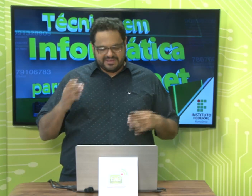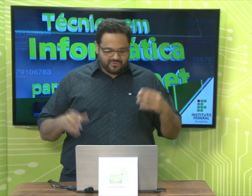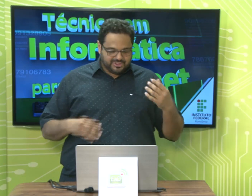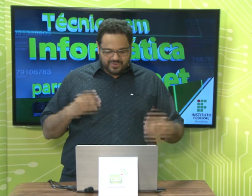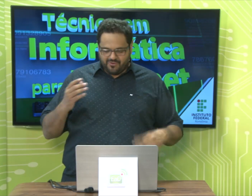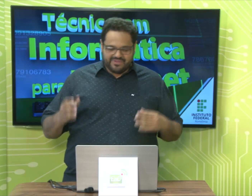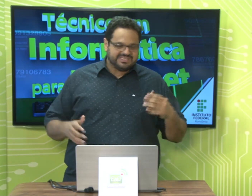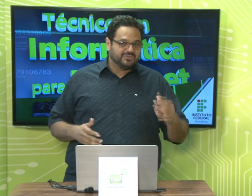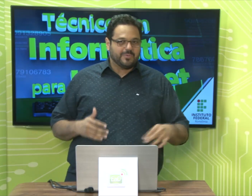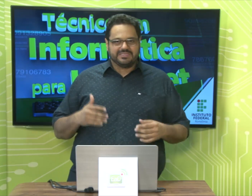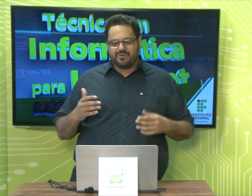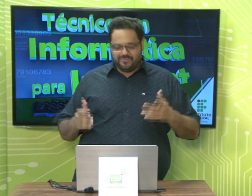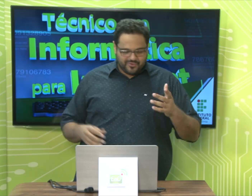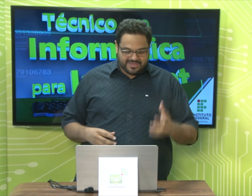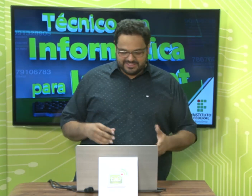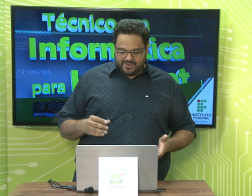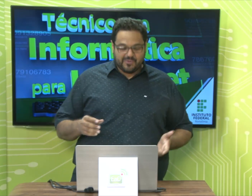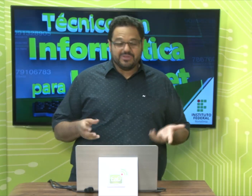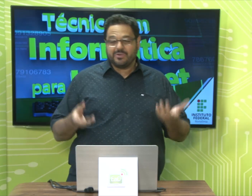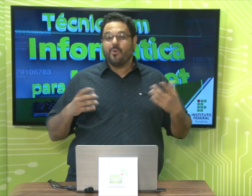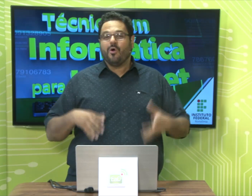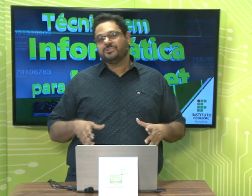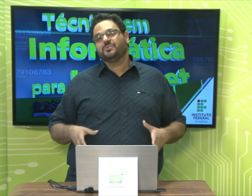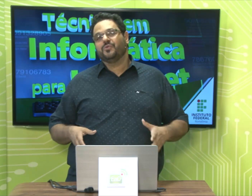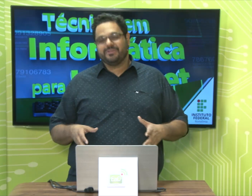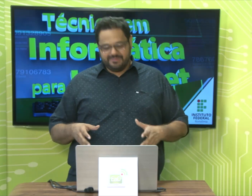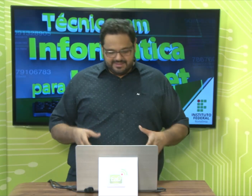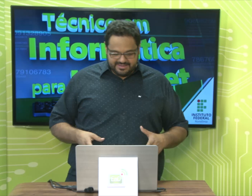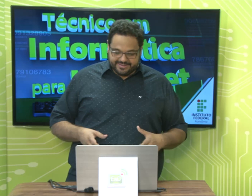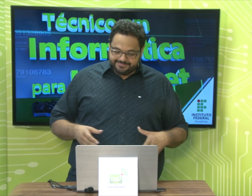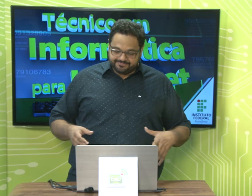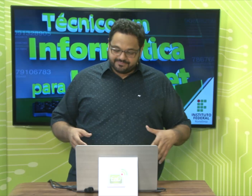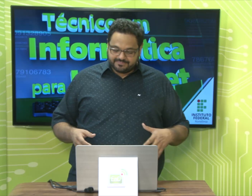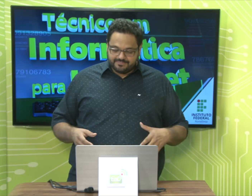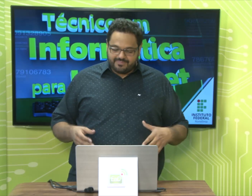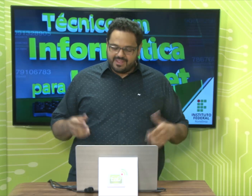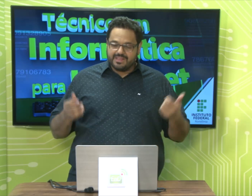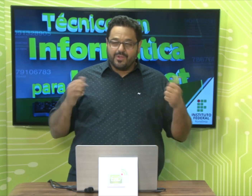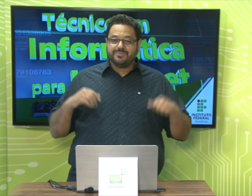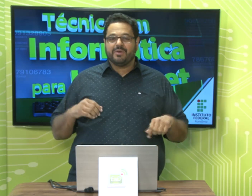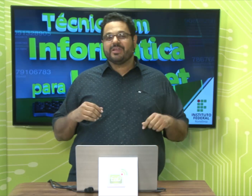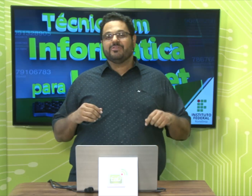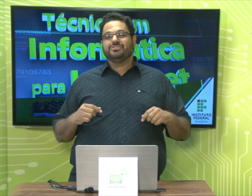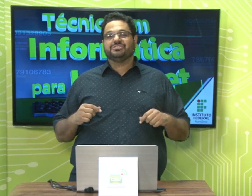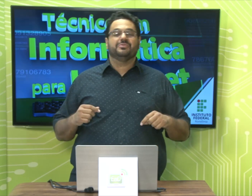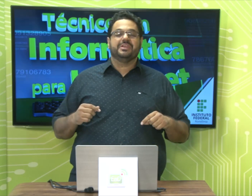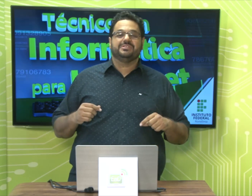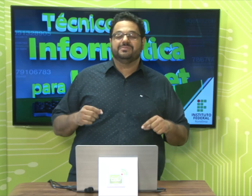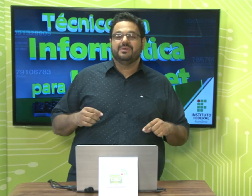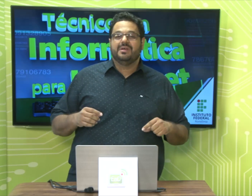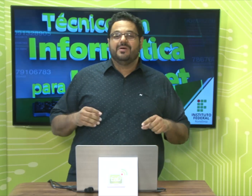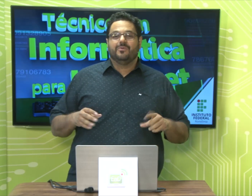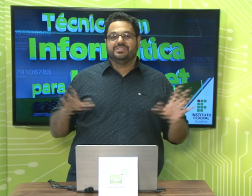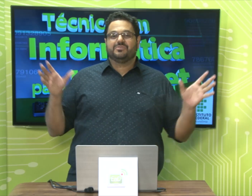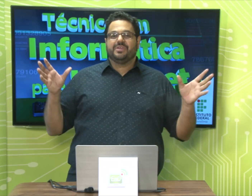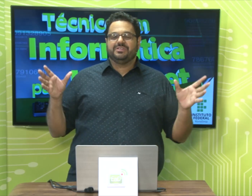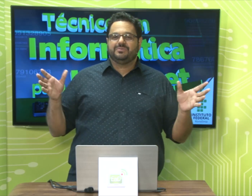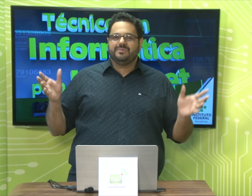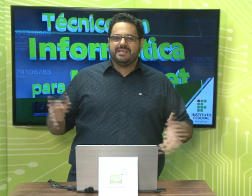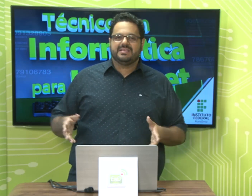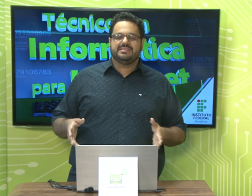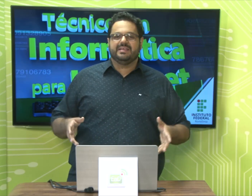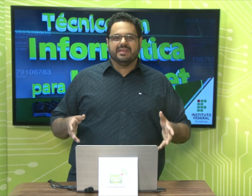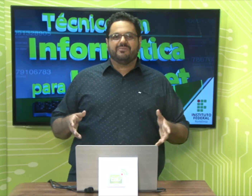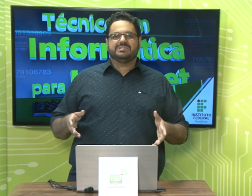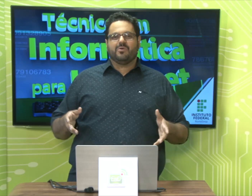vou continuar conversando sobre essa configuração, é uma coisa que eu gosto muito, né? Então a gente parou aqui no disco rígido. O disco